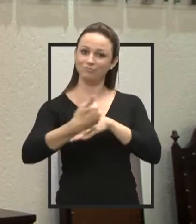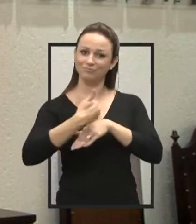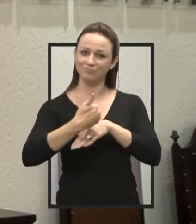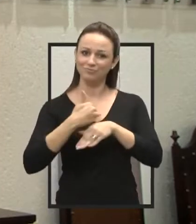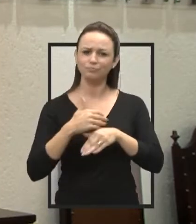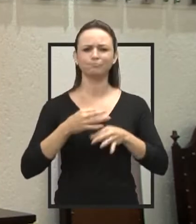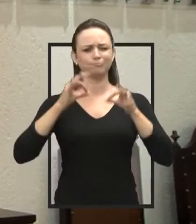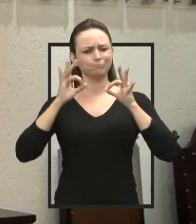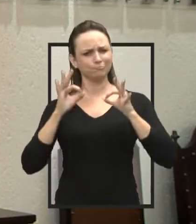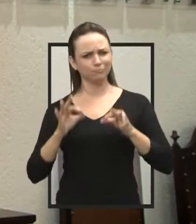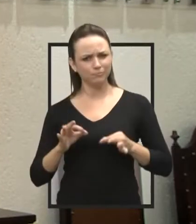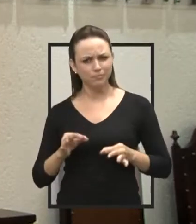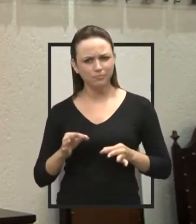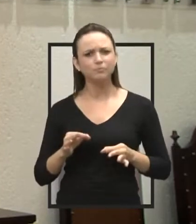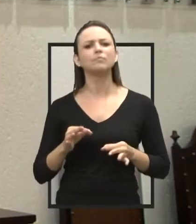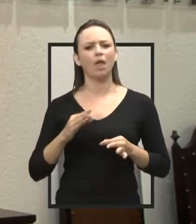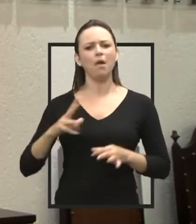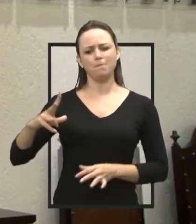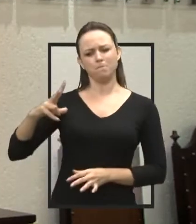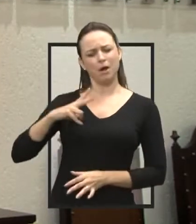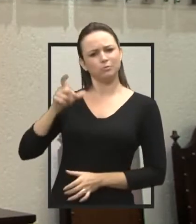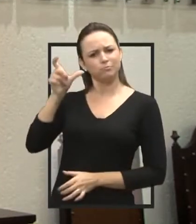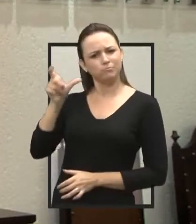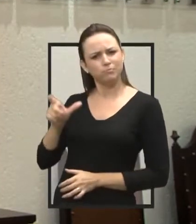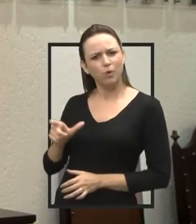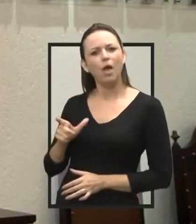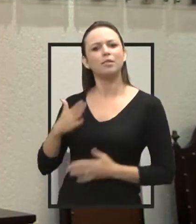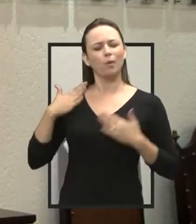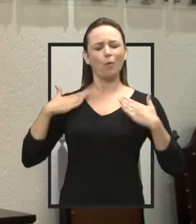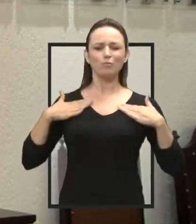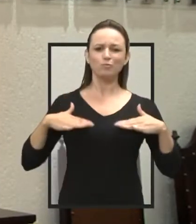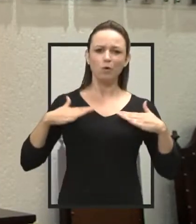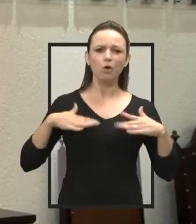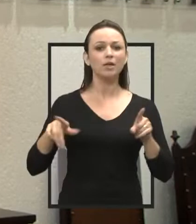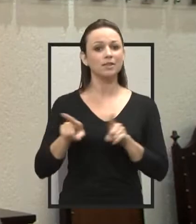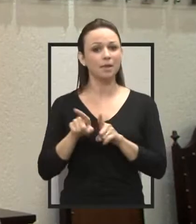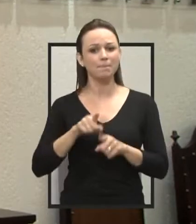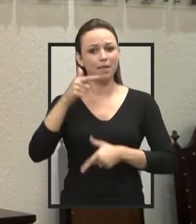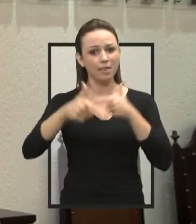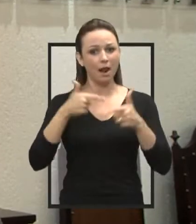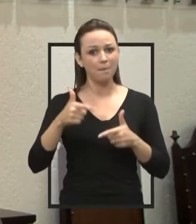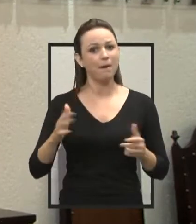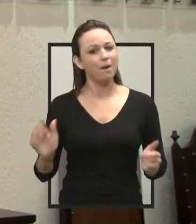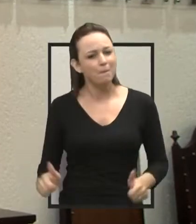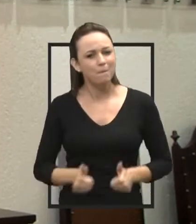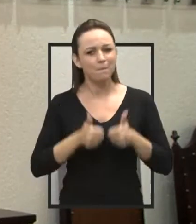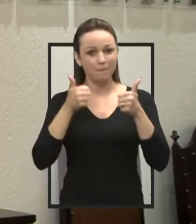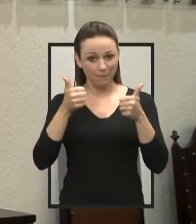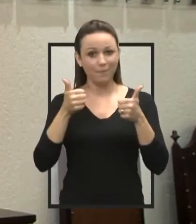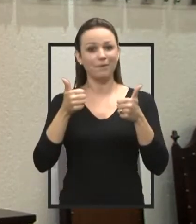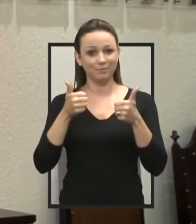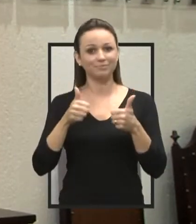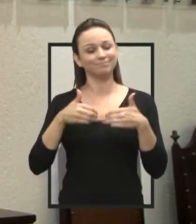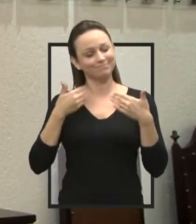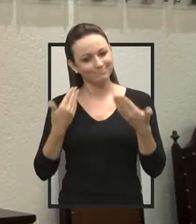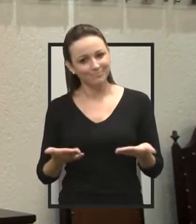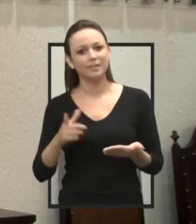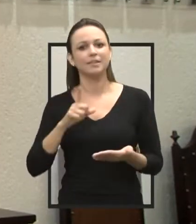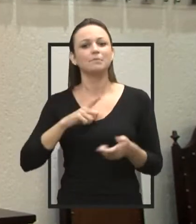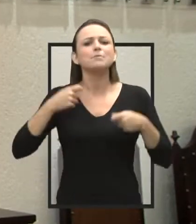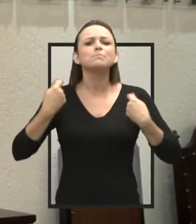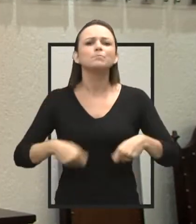maneira mais adequada, com privacidade, com conforto e com condições de trabalho. Dessa mesma forma, nós